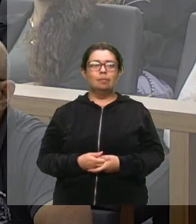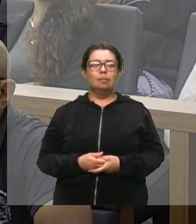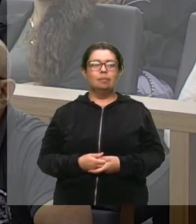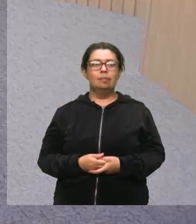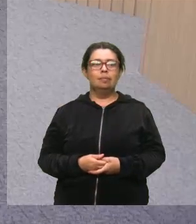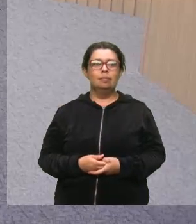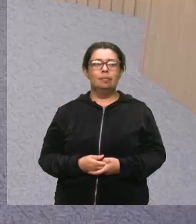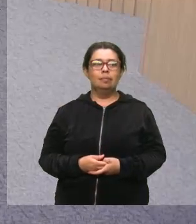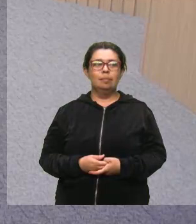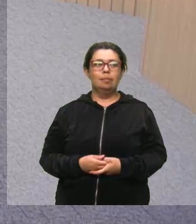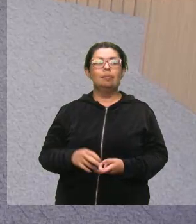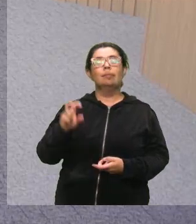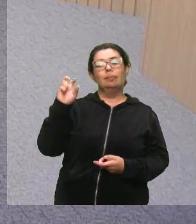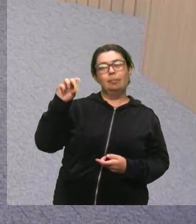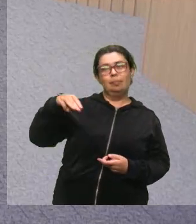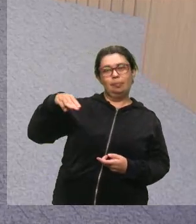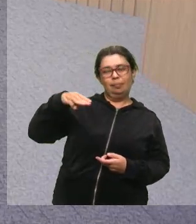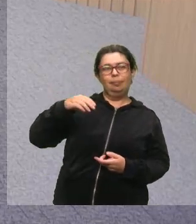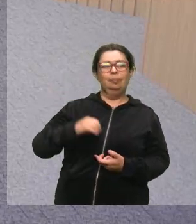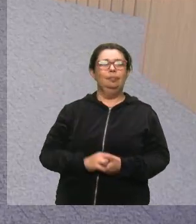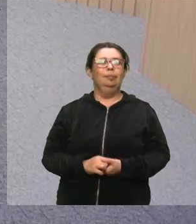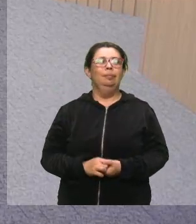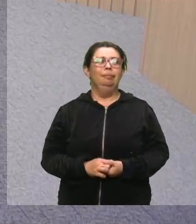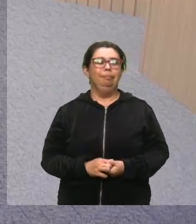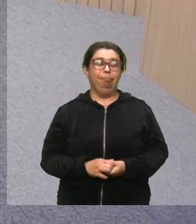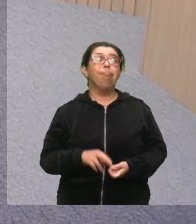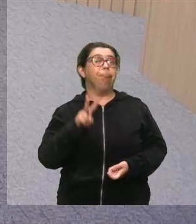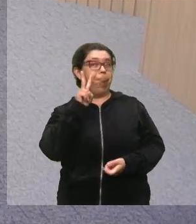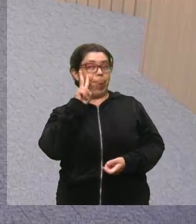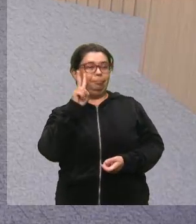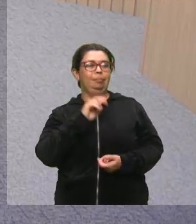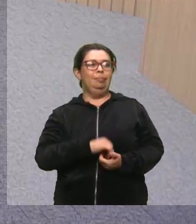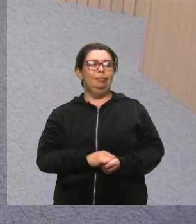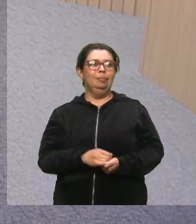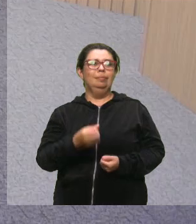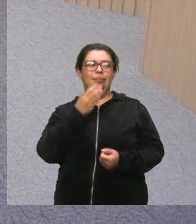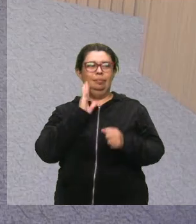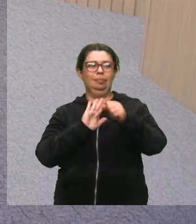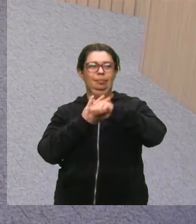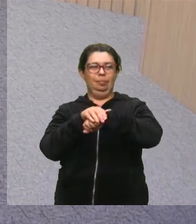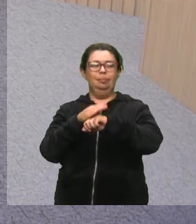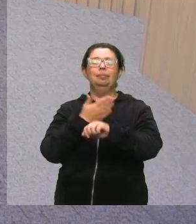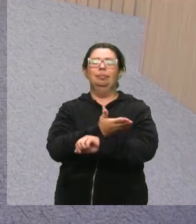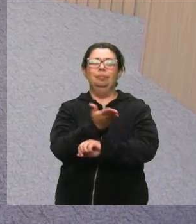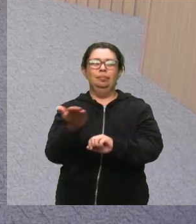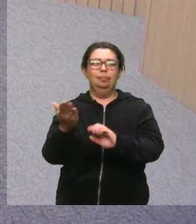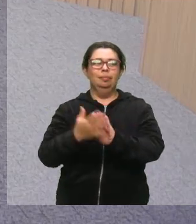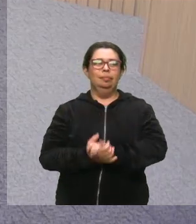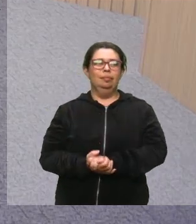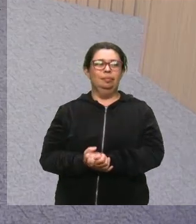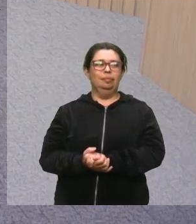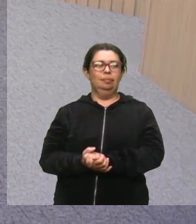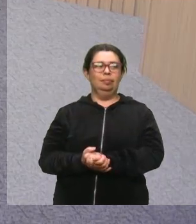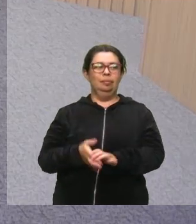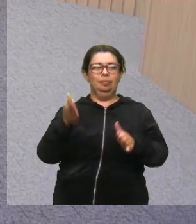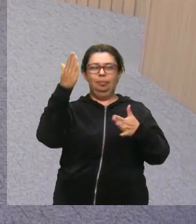O senhor tem 5 minutos, pode olhar através do relógio aqui. Boa noite a todos. Vou agradecer a presença de quem pôde vir e